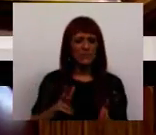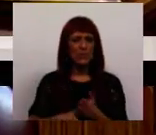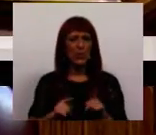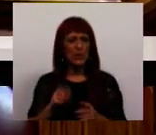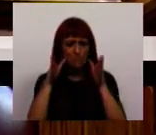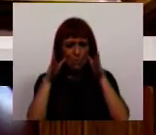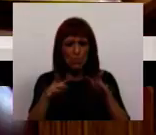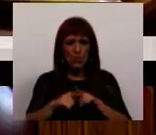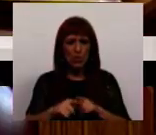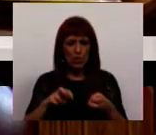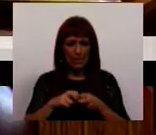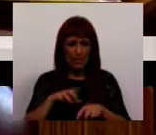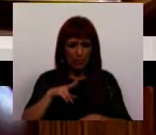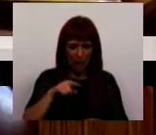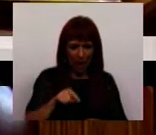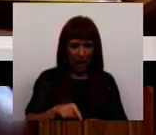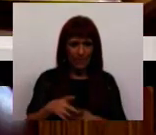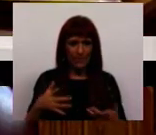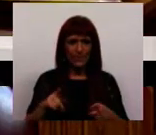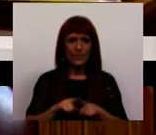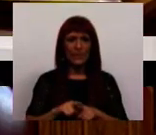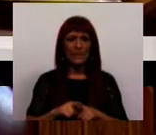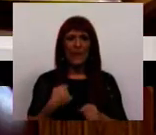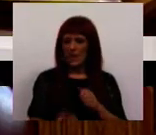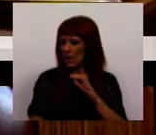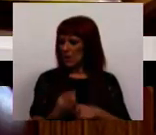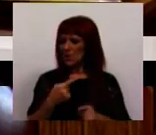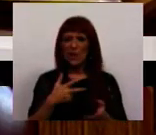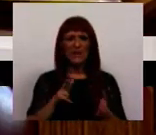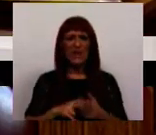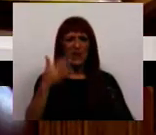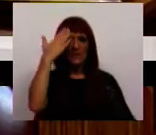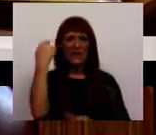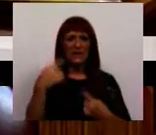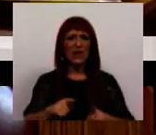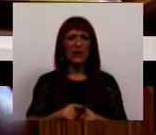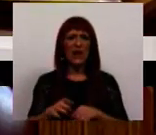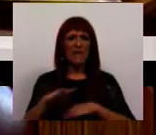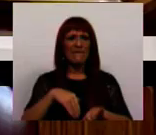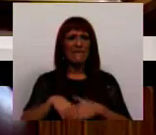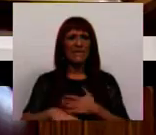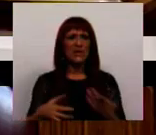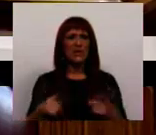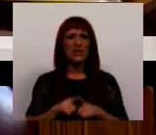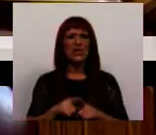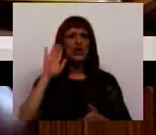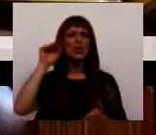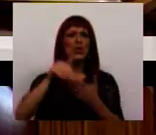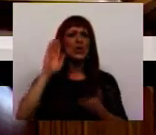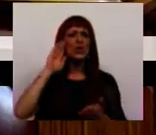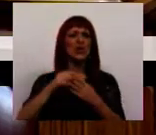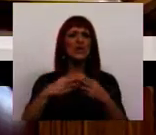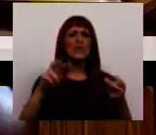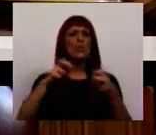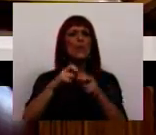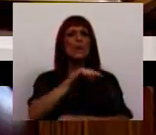verdadeiramente concentrar-se nos problemas do país e criar a verdadeira capacidade de realizar soluções para